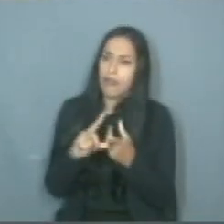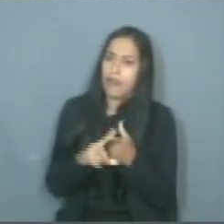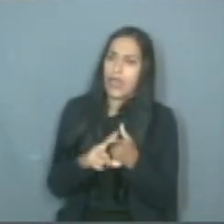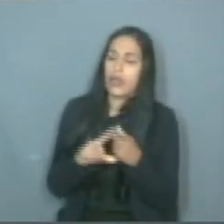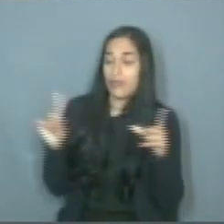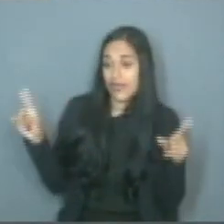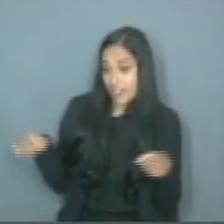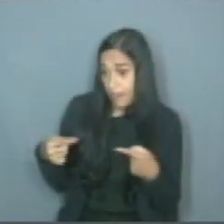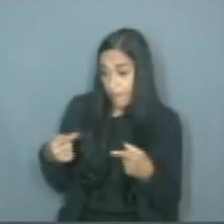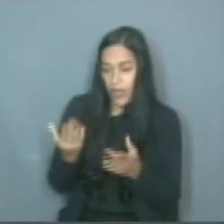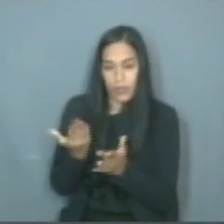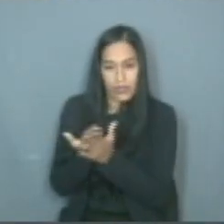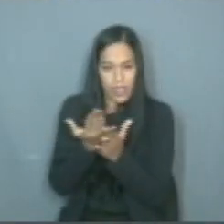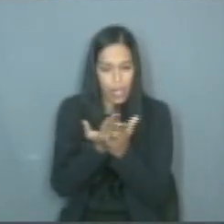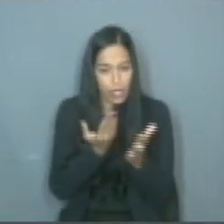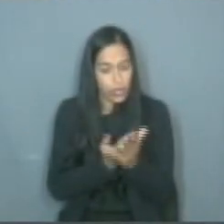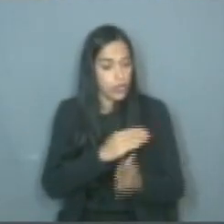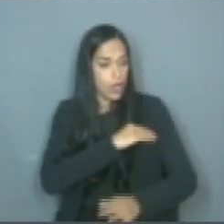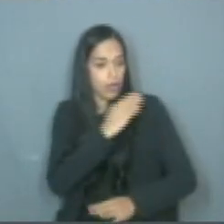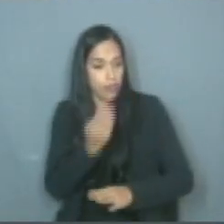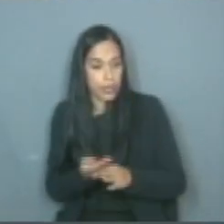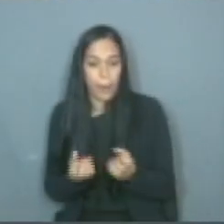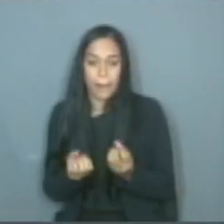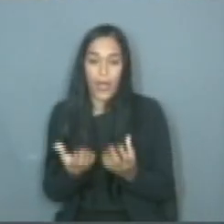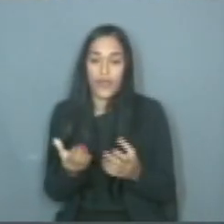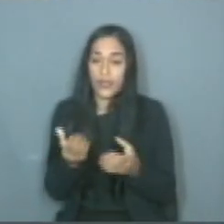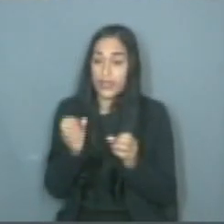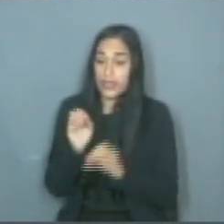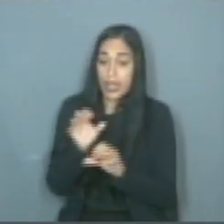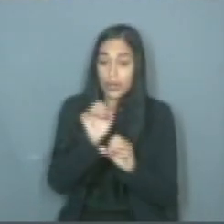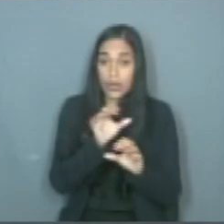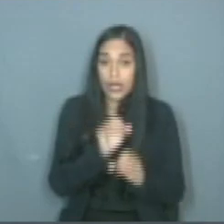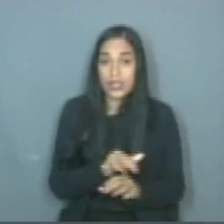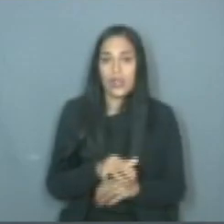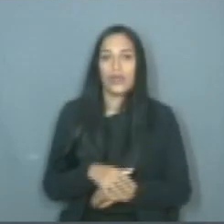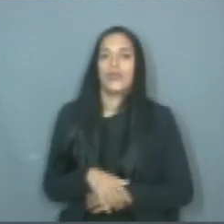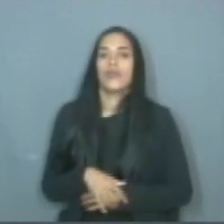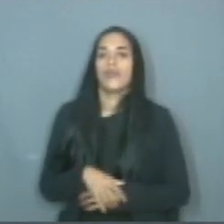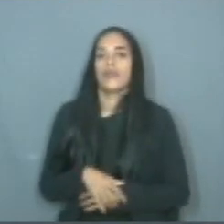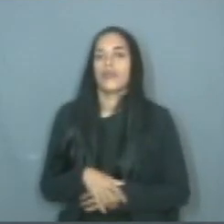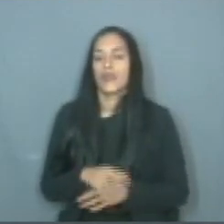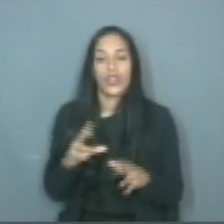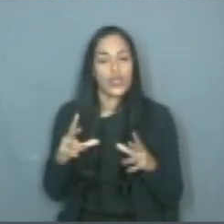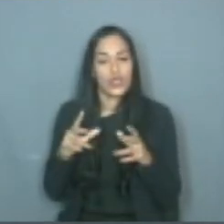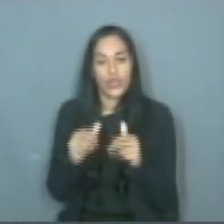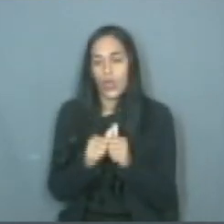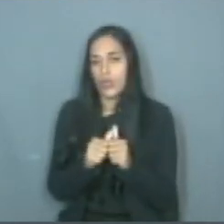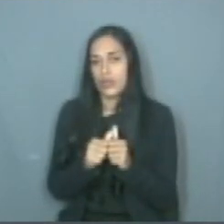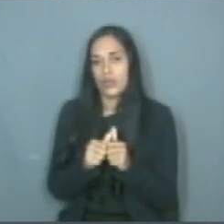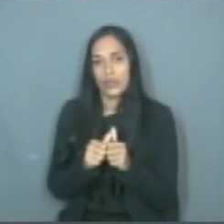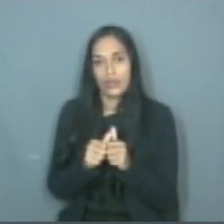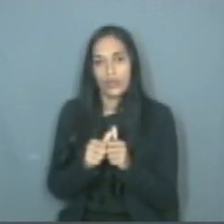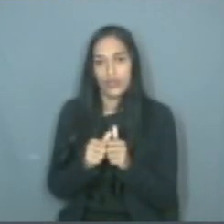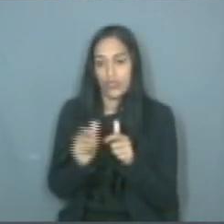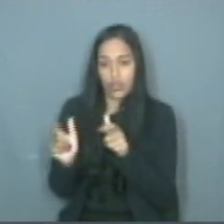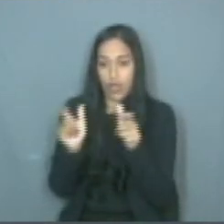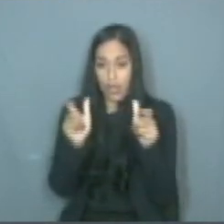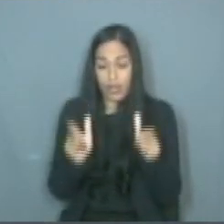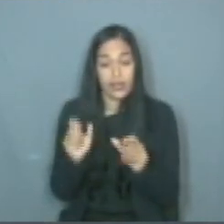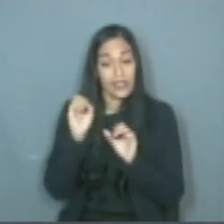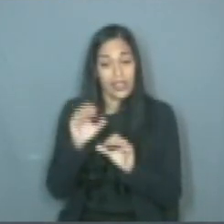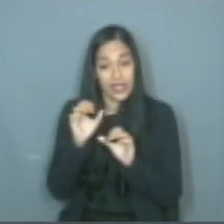dia inteiro, para ofertar a educação dos anos finais do ensino fundamental. Em todas as 3 unidades de ensino, as demandas são